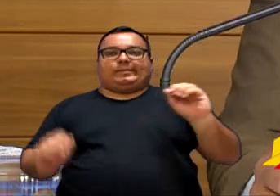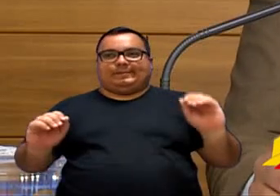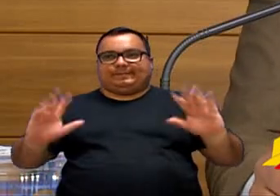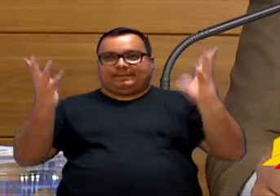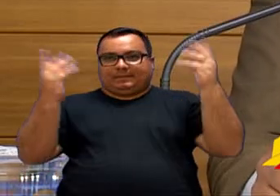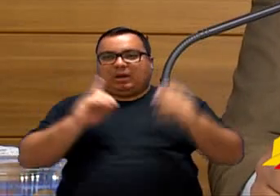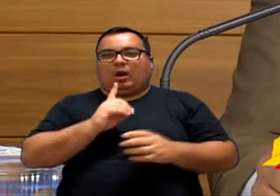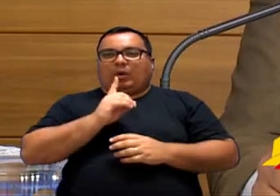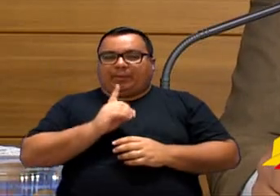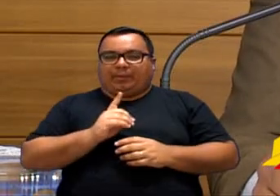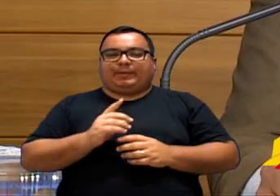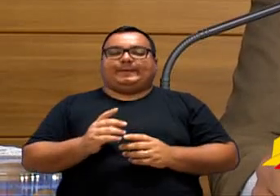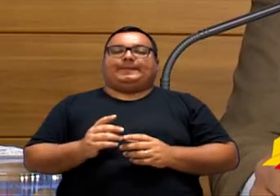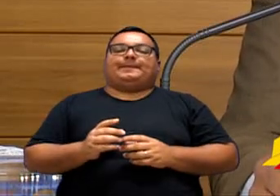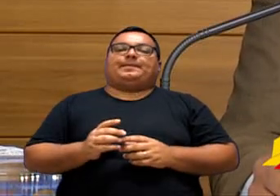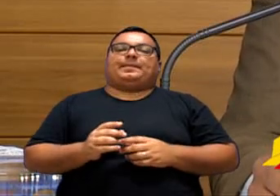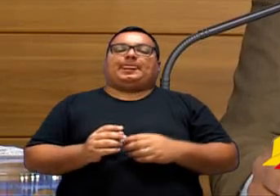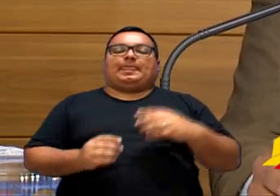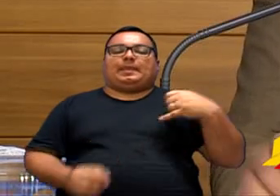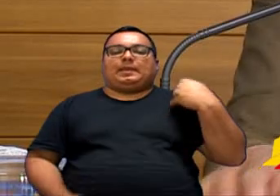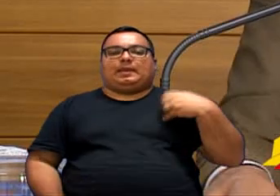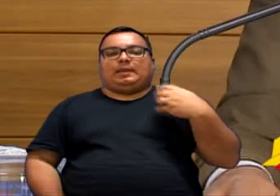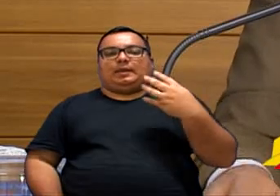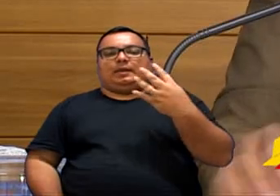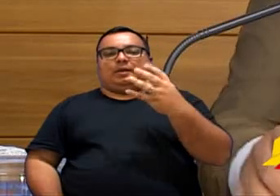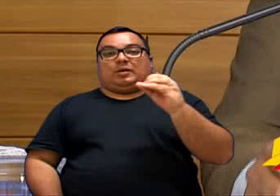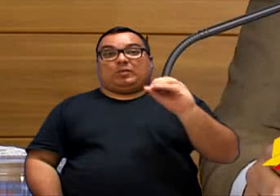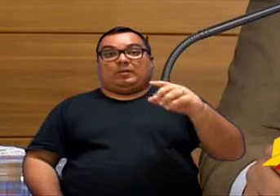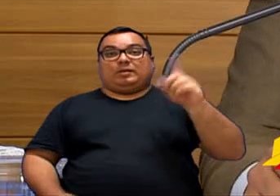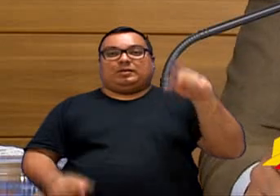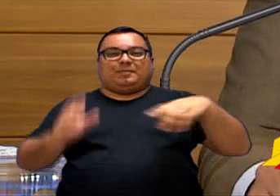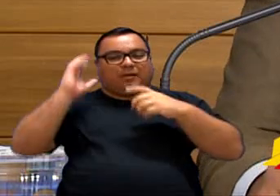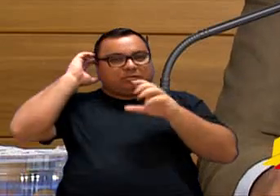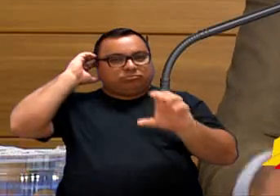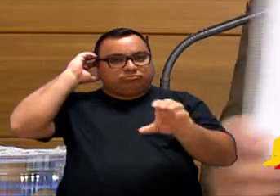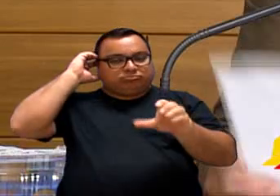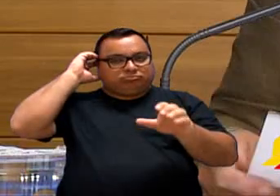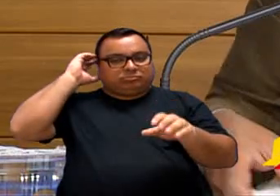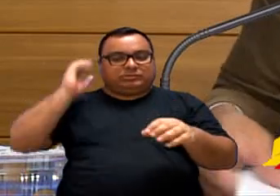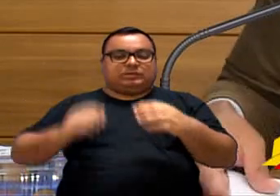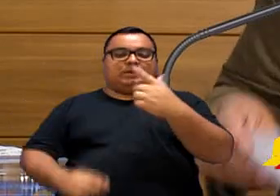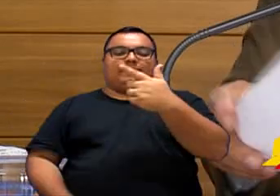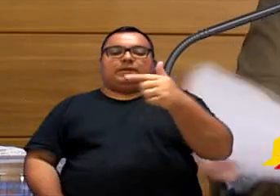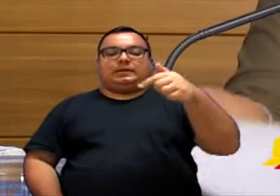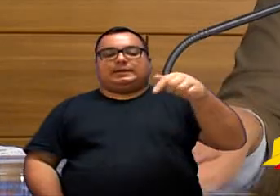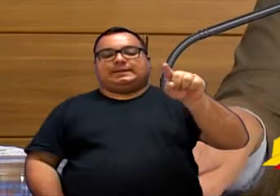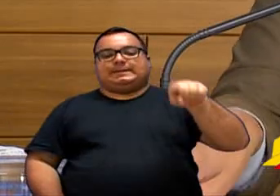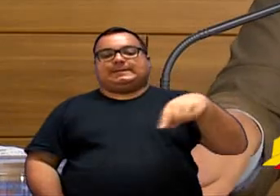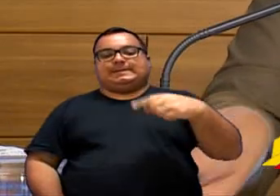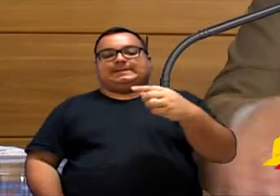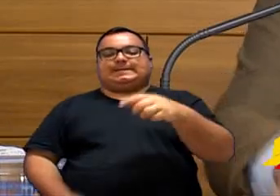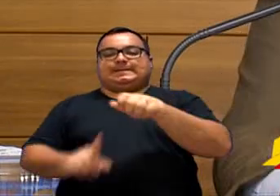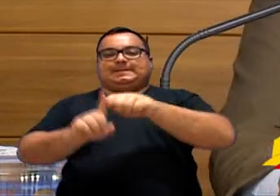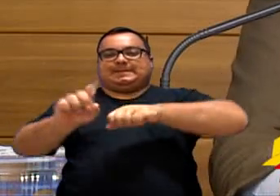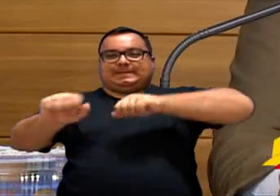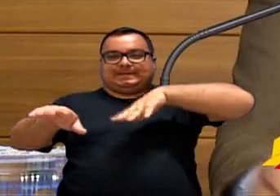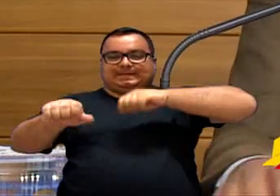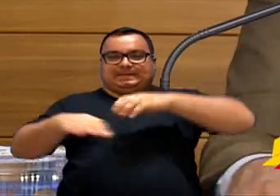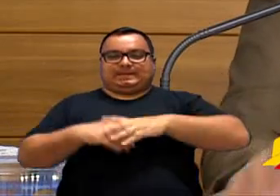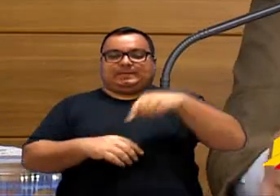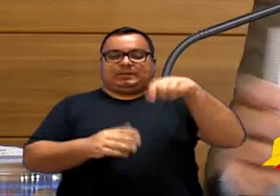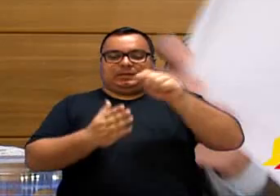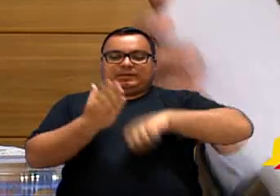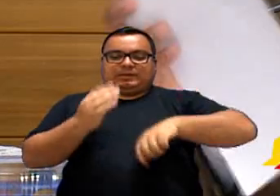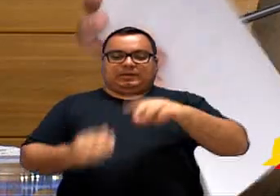né, pela sua história de 40 anos da rádio, dia 27 de setembro, assinado por esse vereador Fábio Simoa.